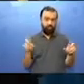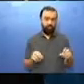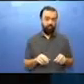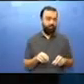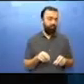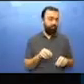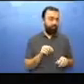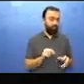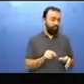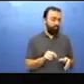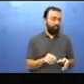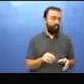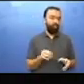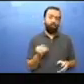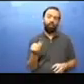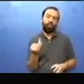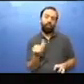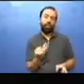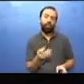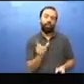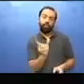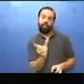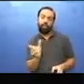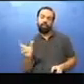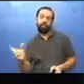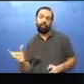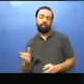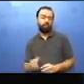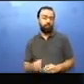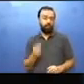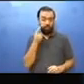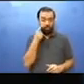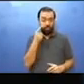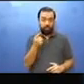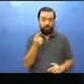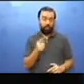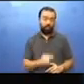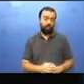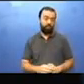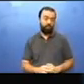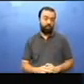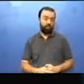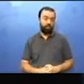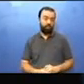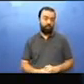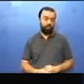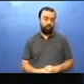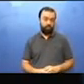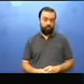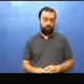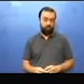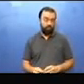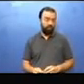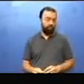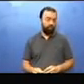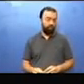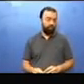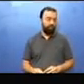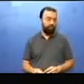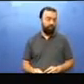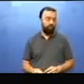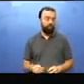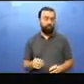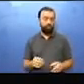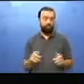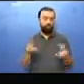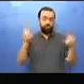Quantas palavras tem esse título? Então agora nós vamos observar mais atentamente o título do livro. Olhem bem,